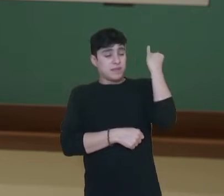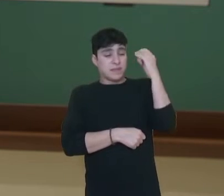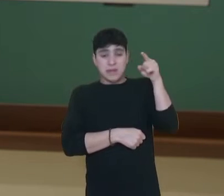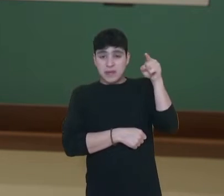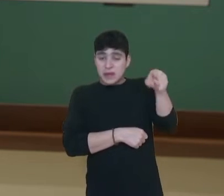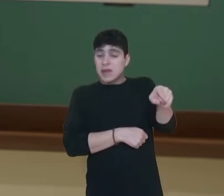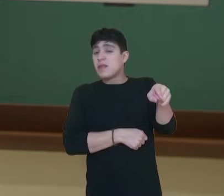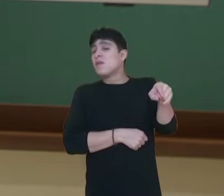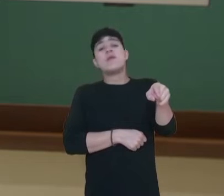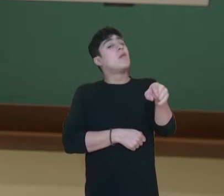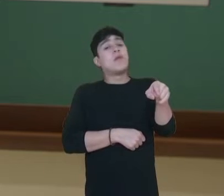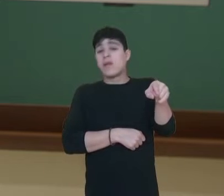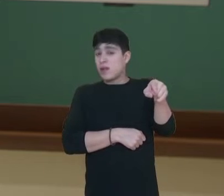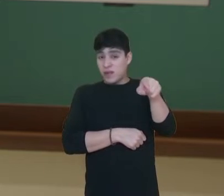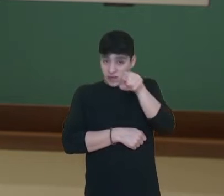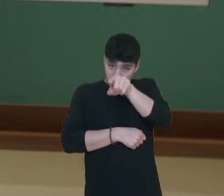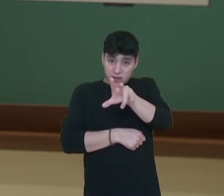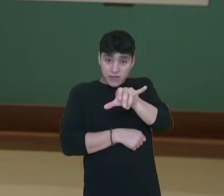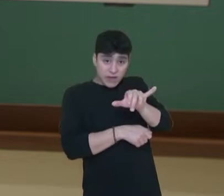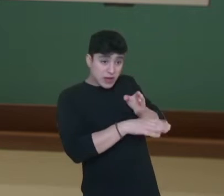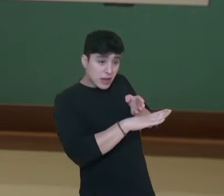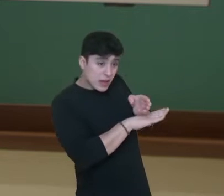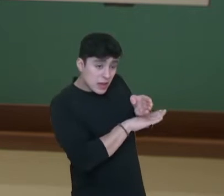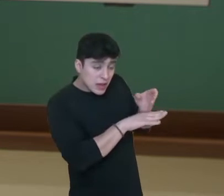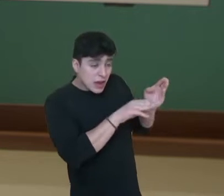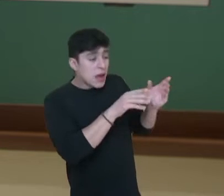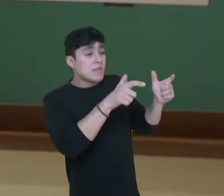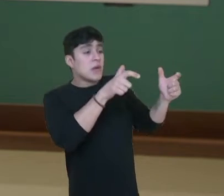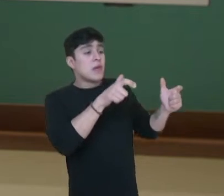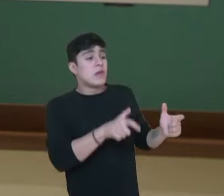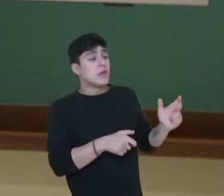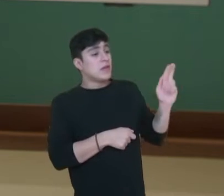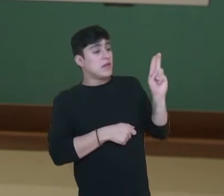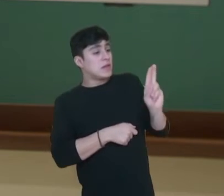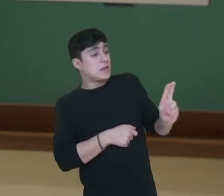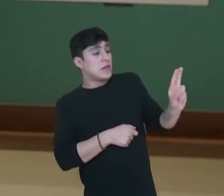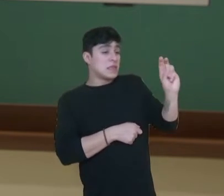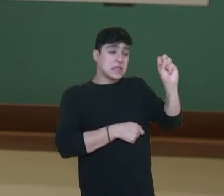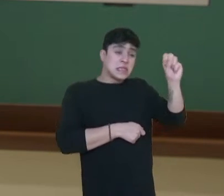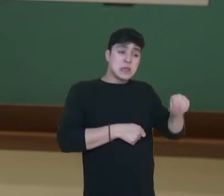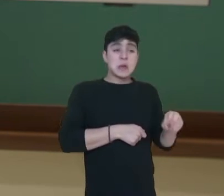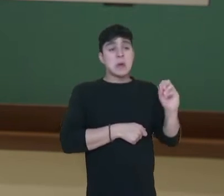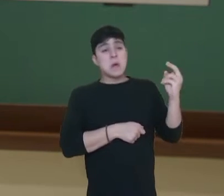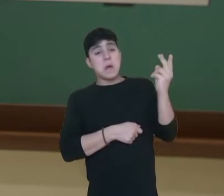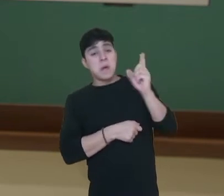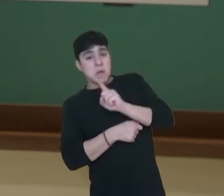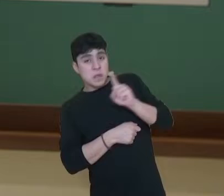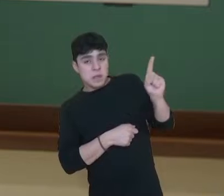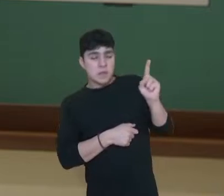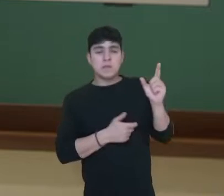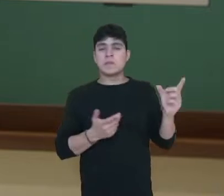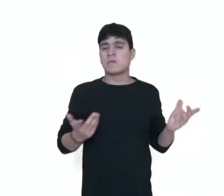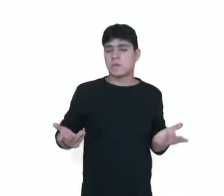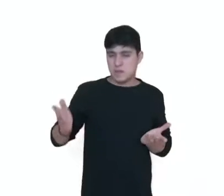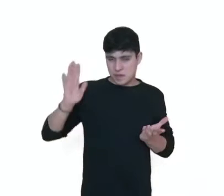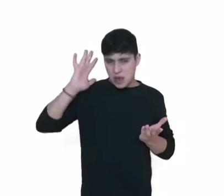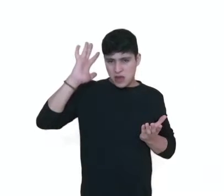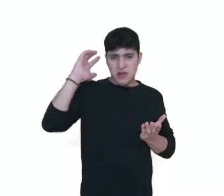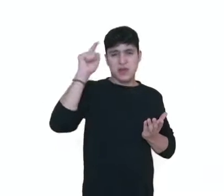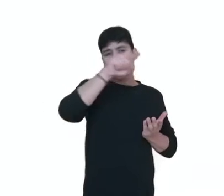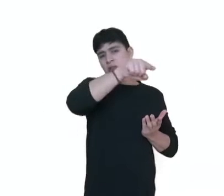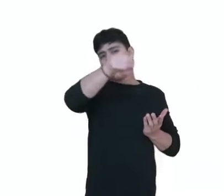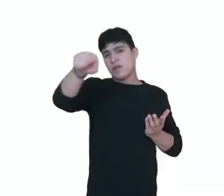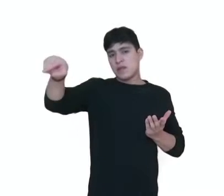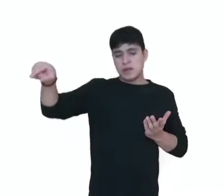definir se você vai entrar na universidade ou não, em qual naquele momento. E imagine fazer uma prova de vestibular